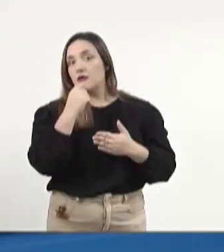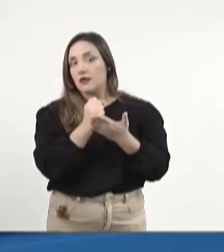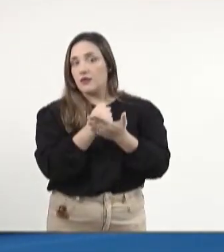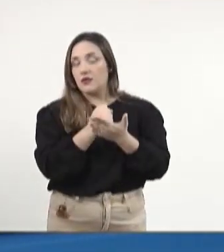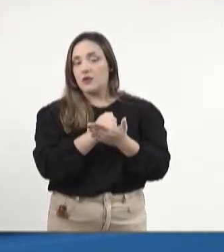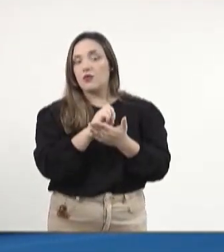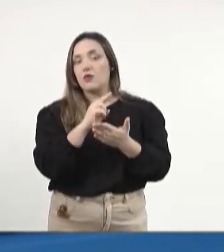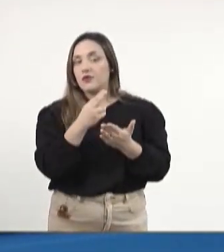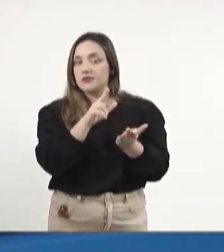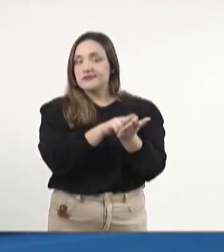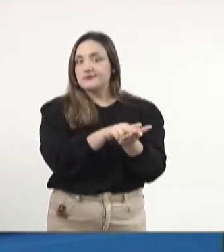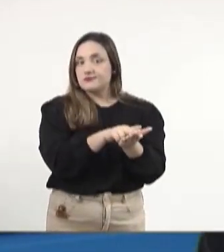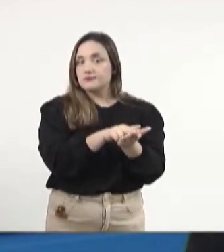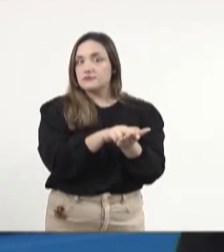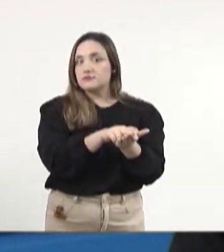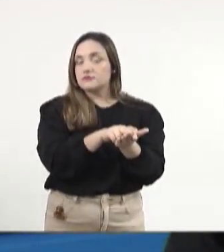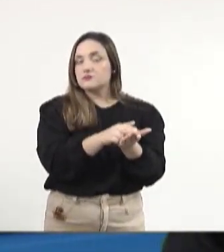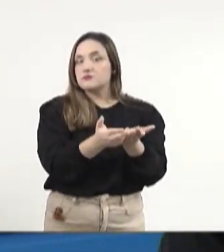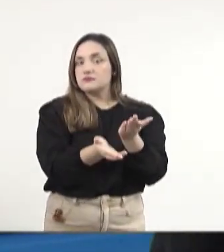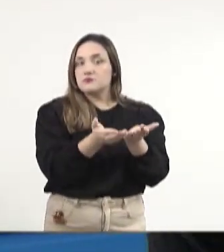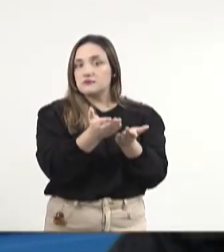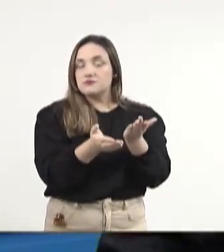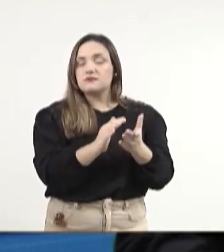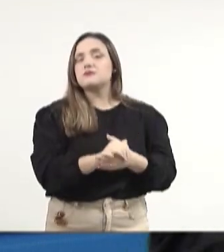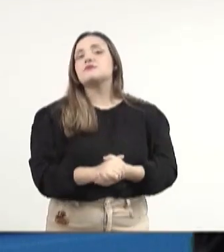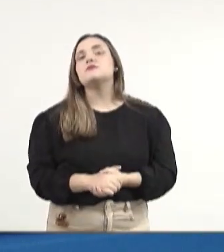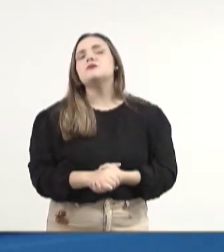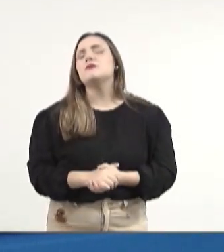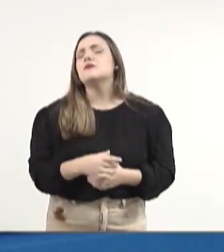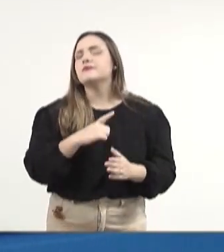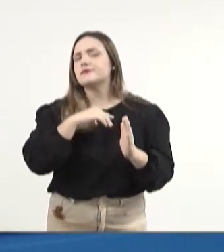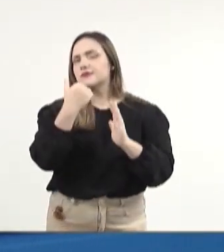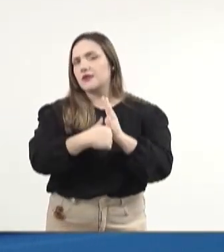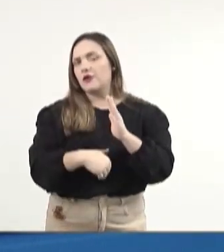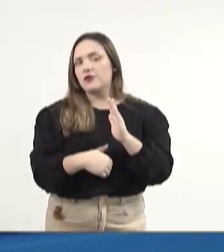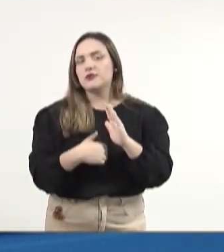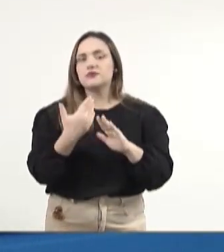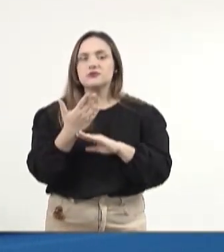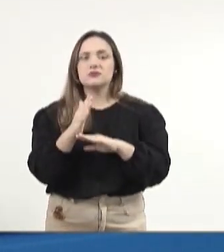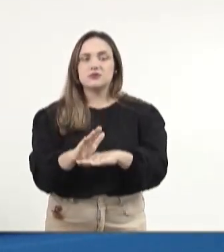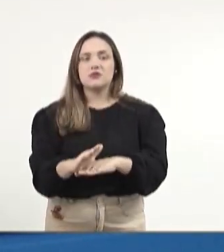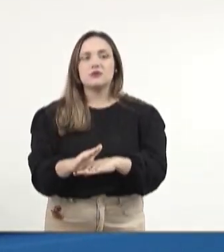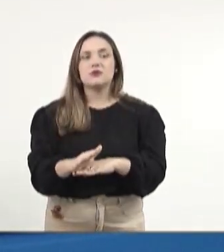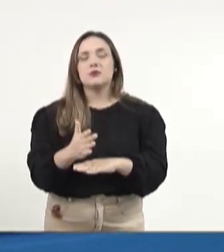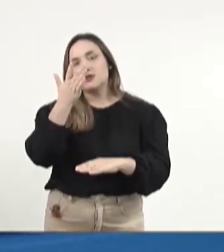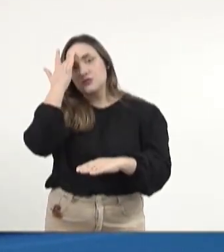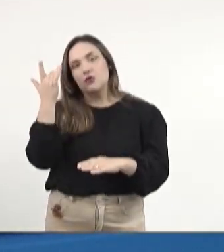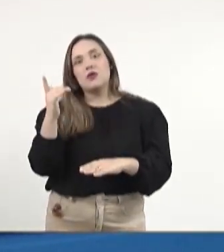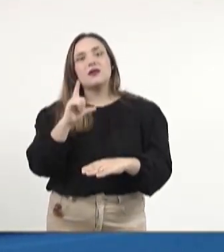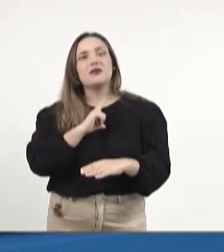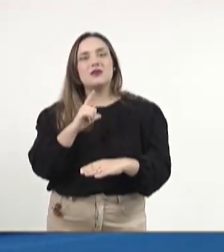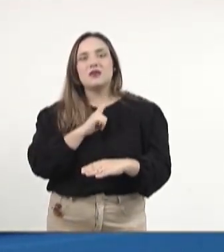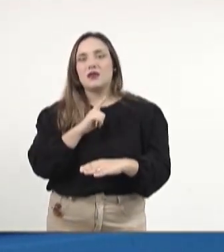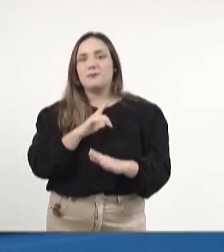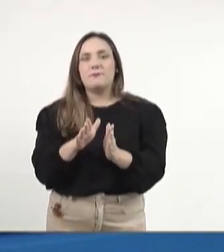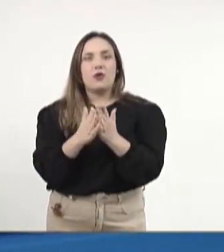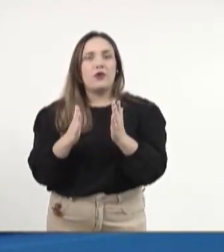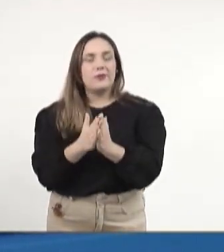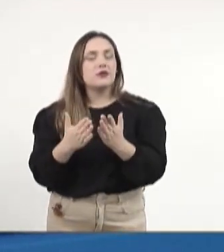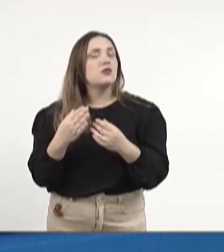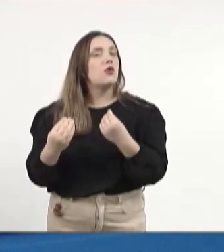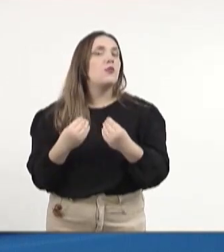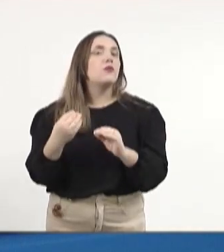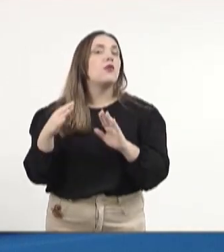ou internações oferecidos pela FAMES? Existe algum programa de desconto ou benefício oferecido a tutores de baixa renda? Se sim, como funciona